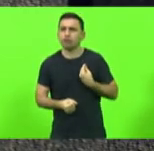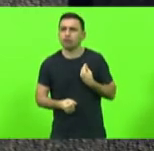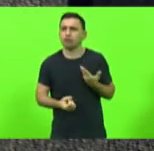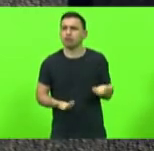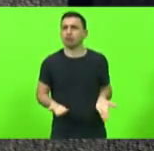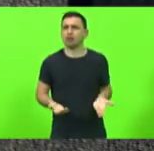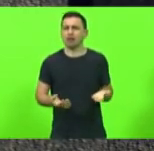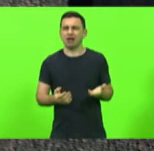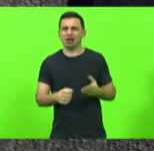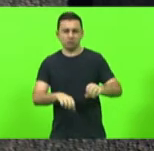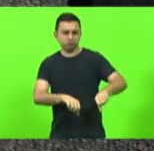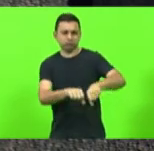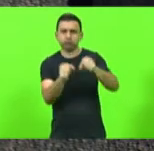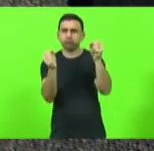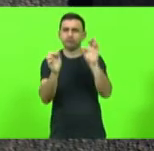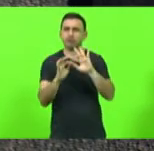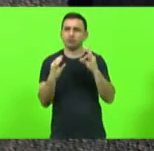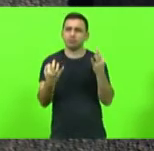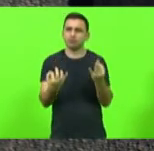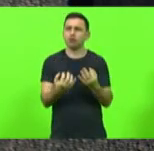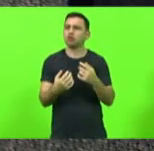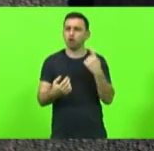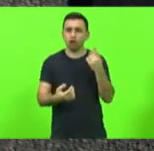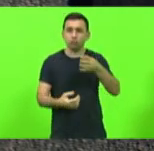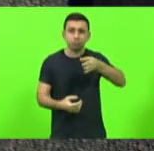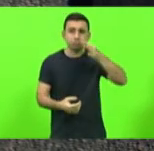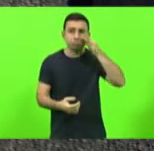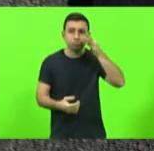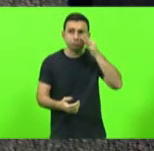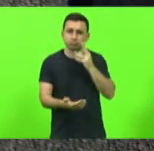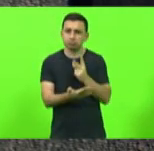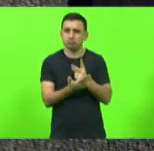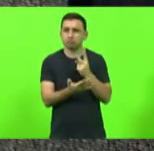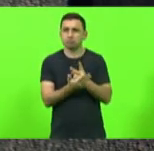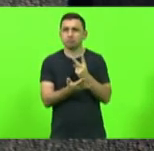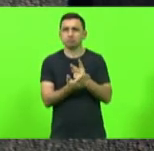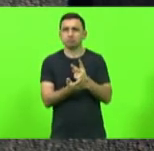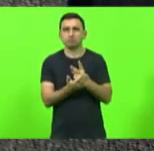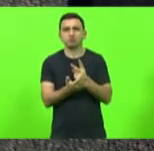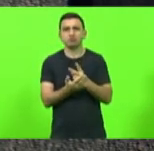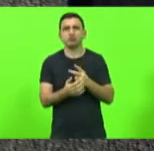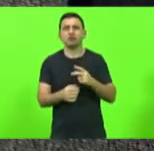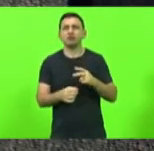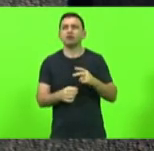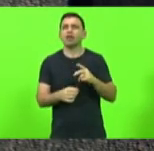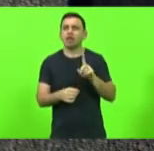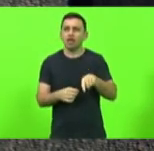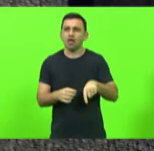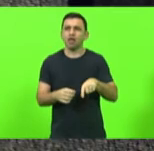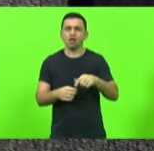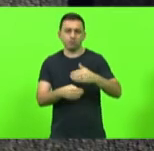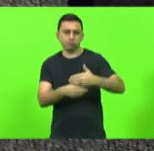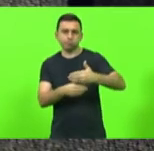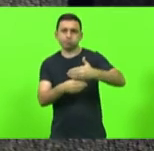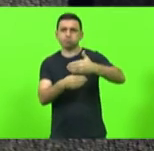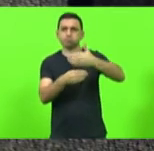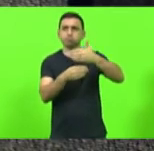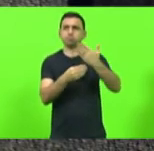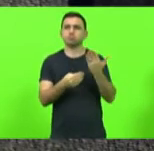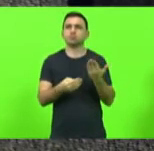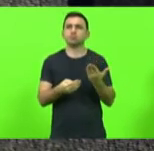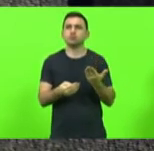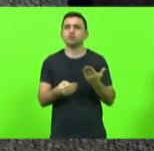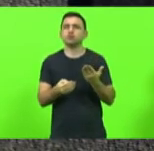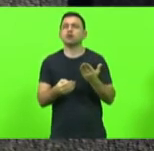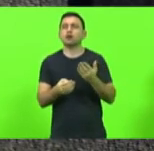famílias, como a gente está acompanhando e vem acompanhando com as destruição das barragens, como aconteceu